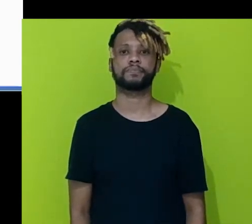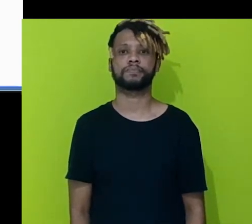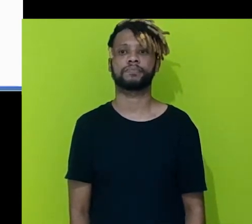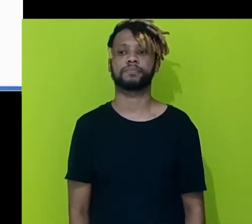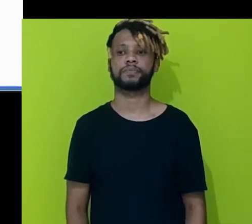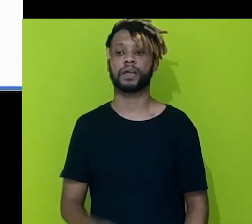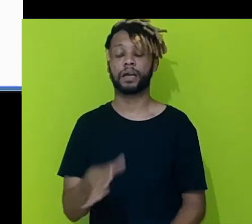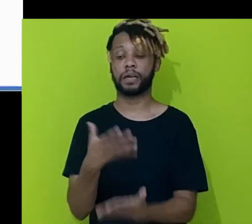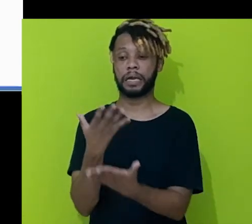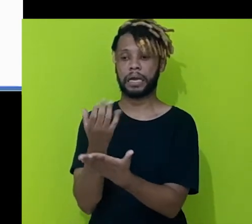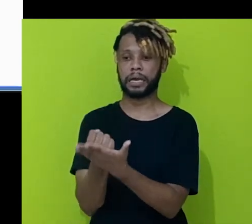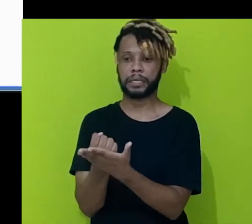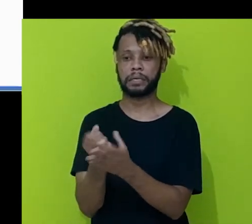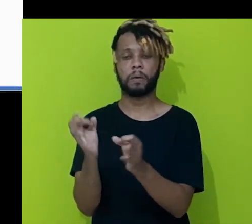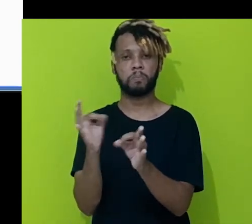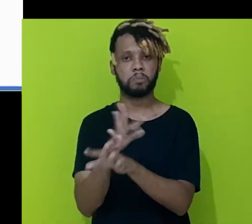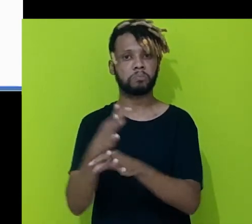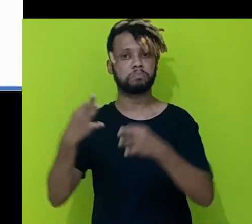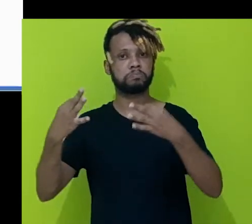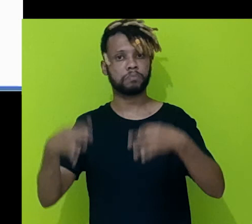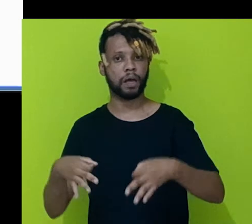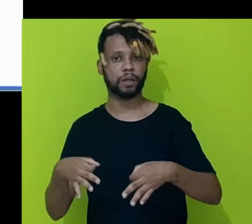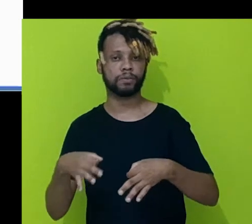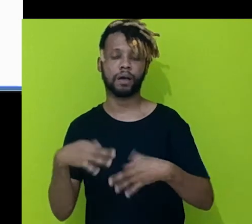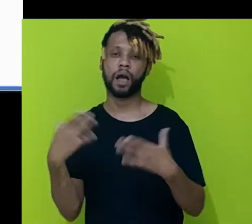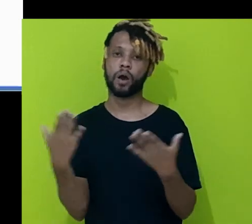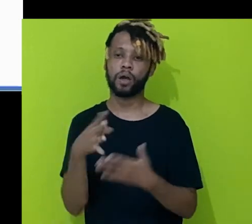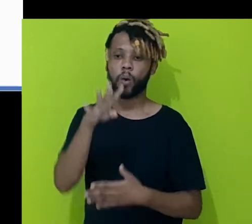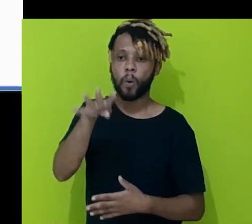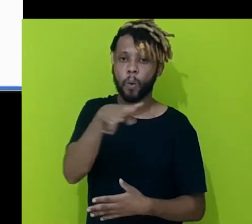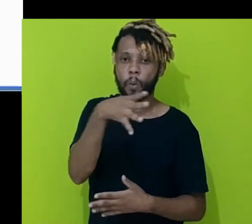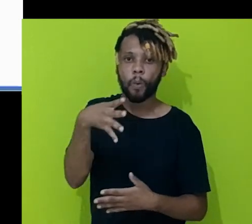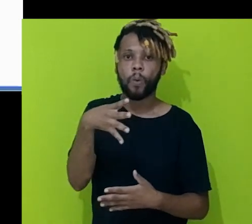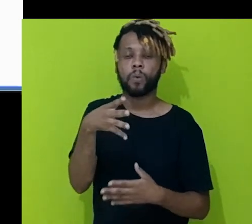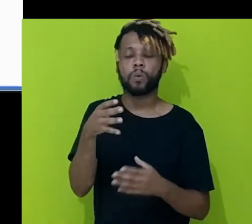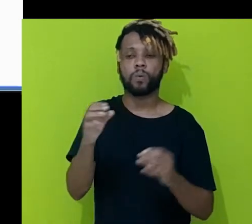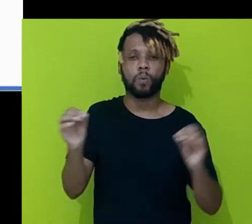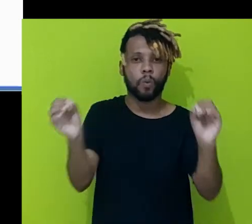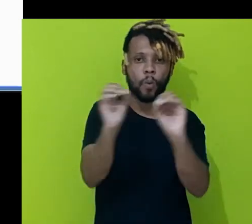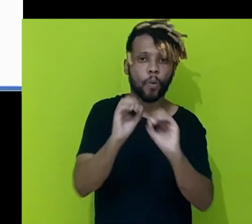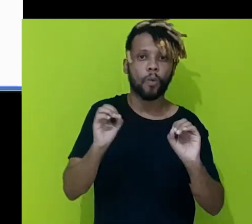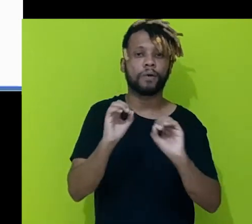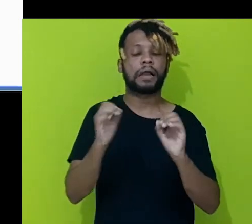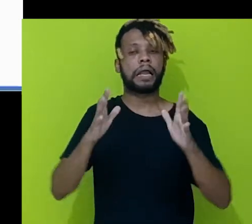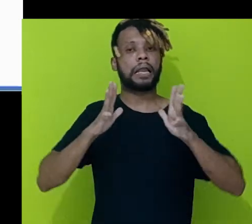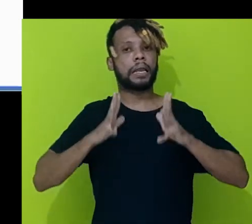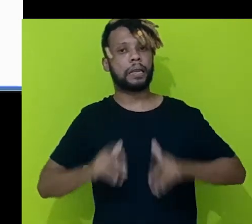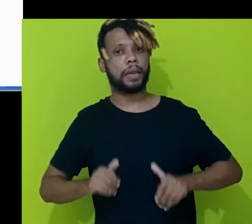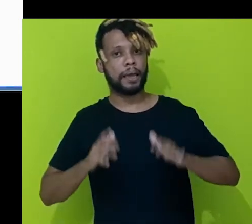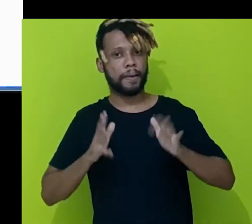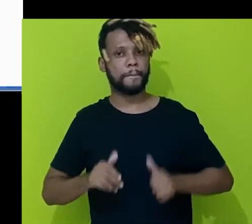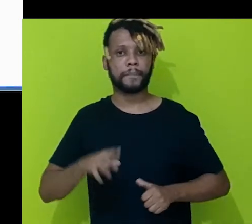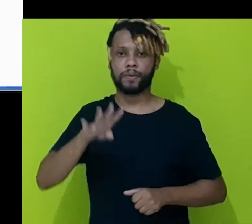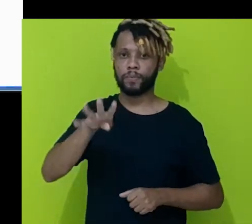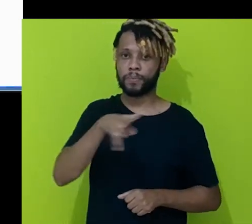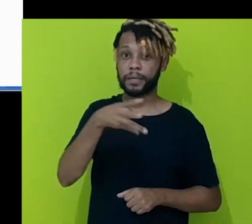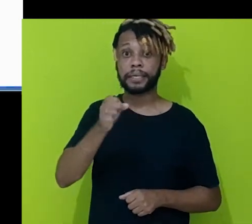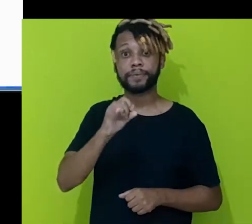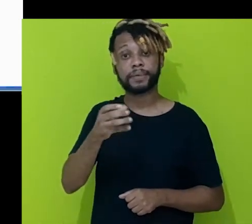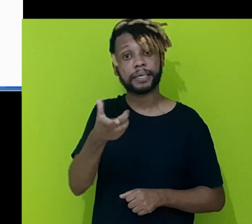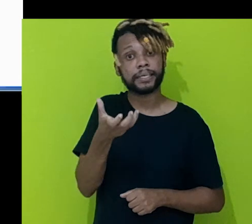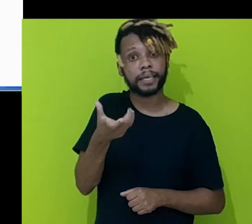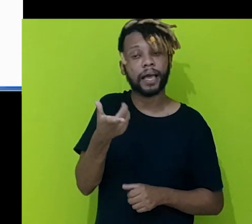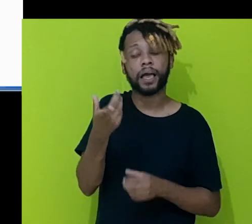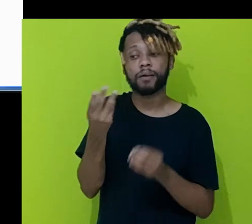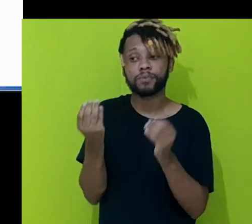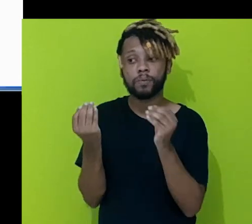Item cadastrado com sucesso. E aí ele zera o formulário para você cadastrar outro item, caso você vá fazer mais algum cadastro